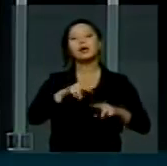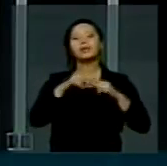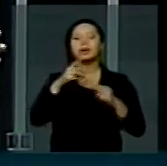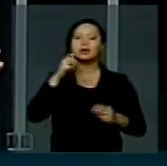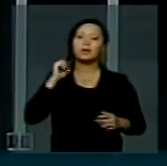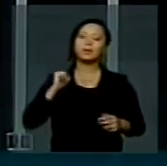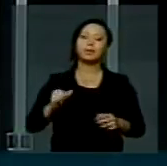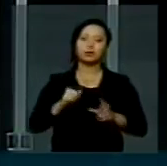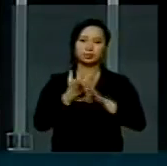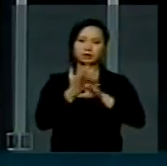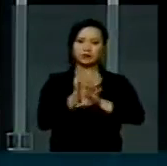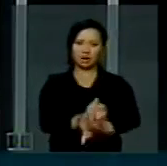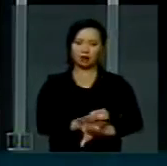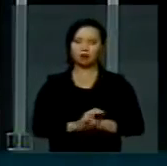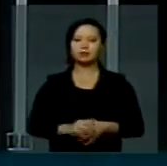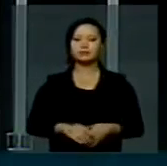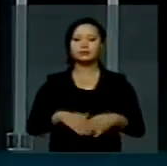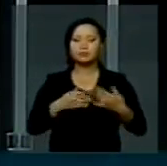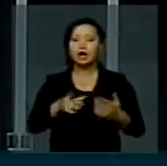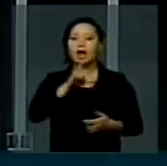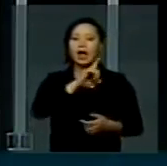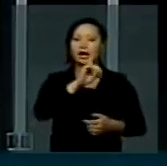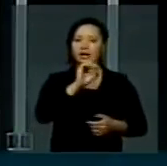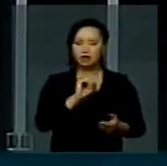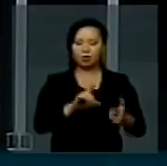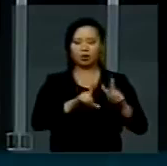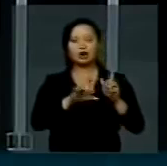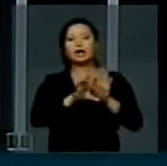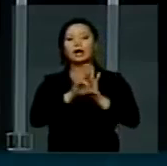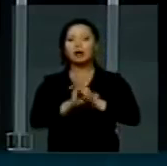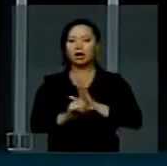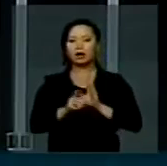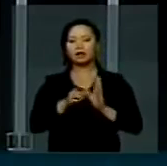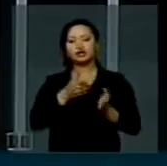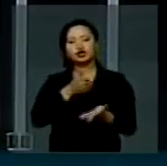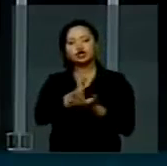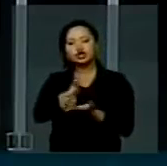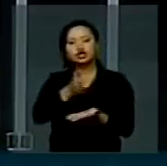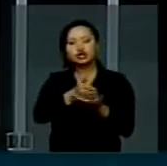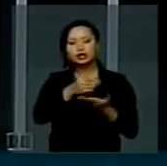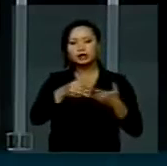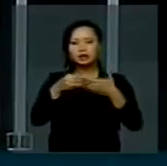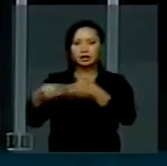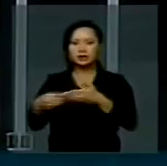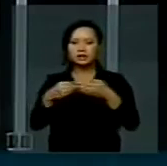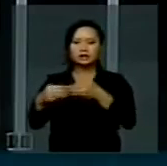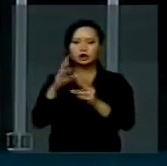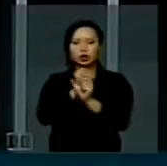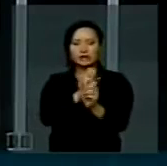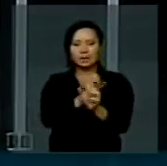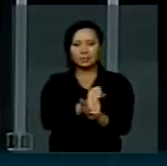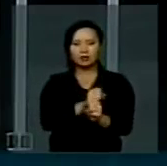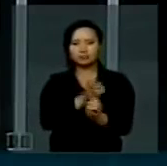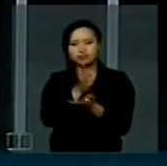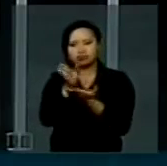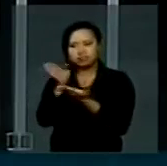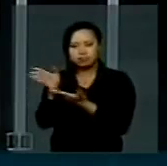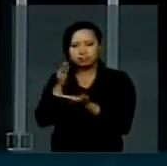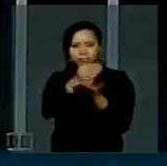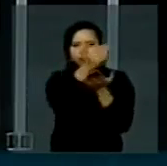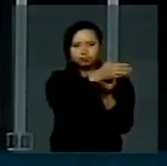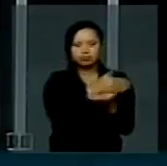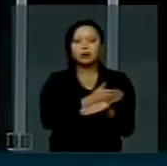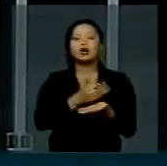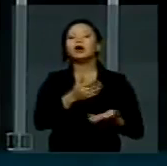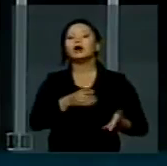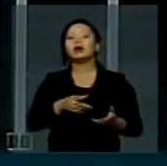Então, a LDO, a Lei de Diretrizes Orçamentárias, teve princípios, teve